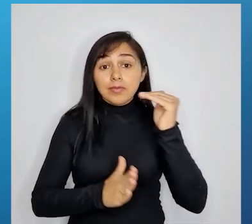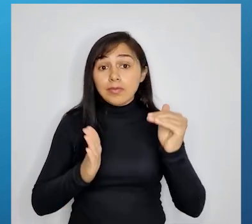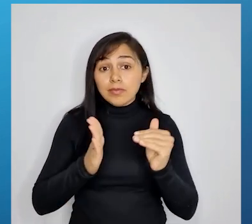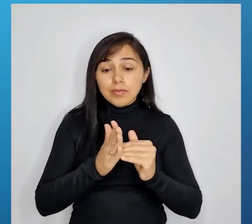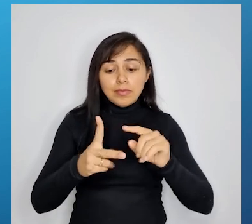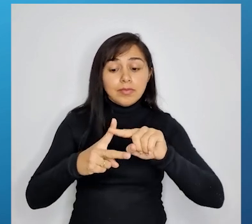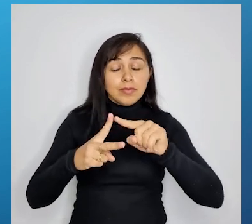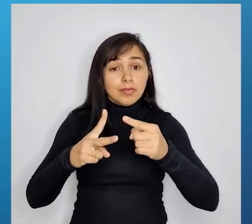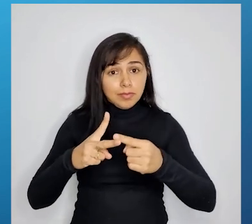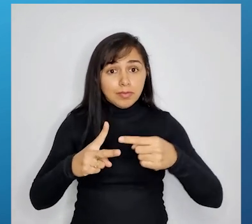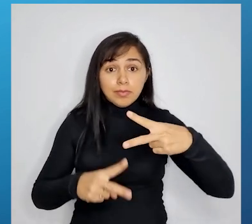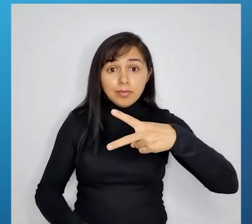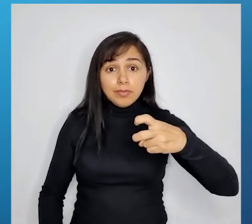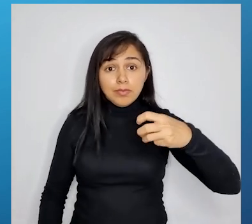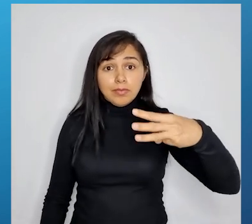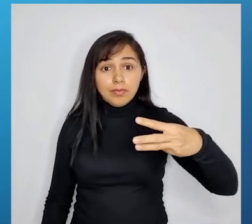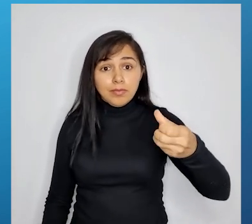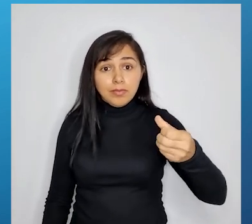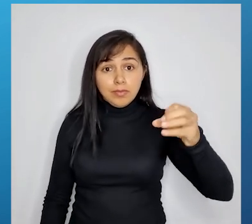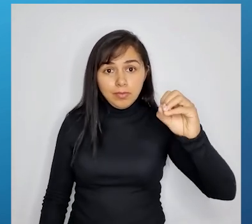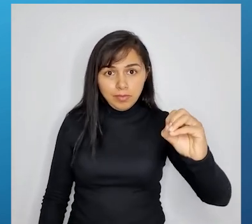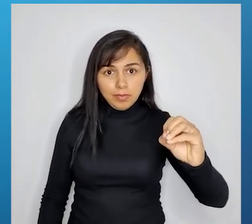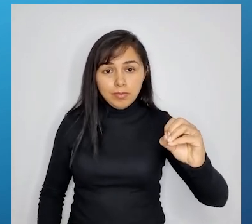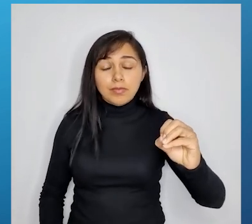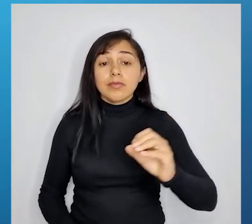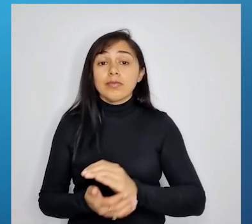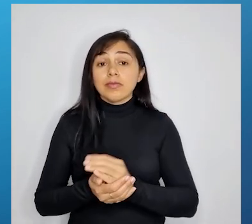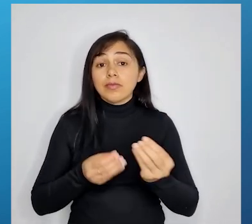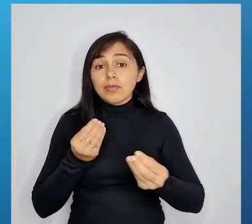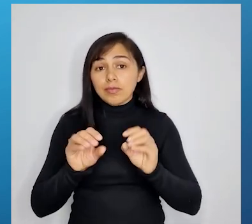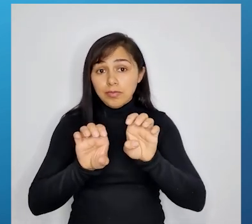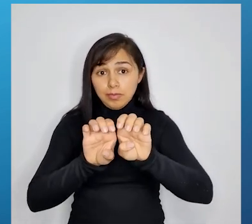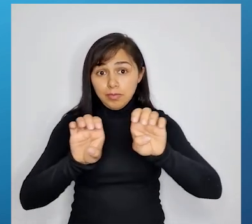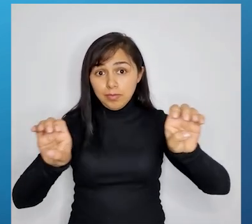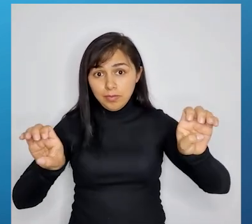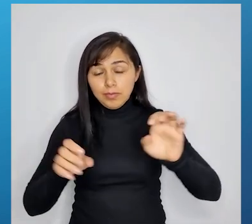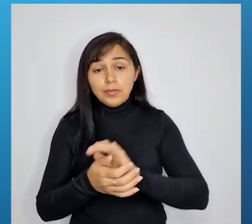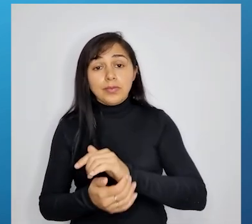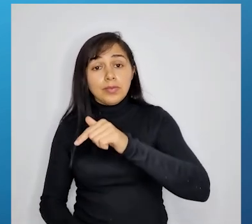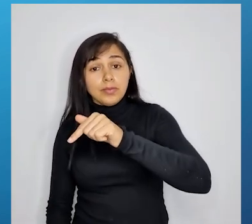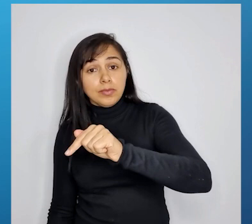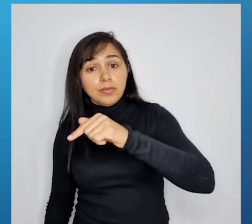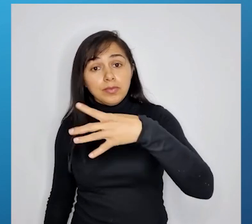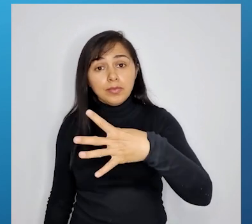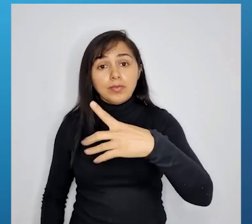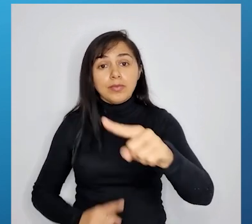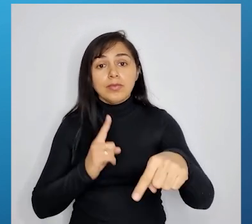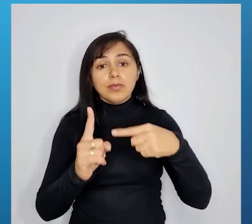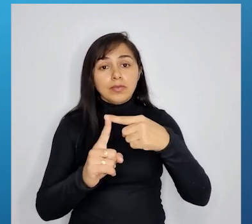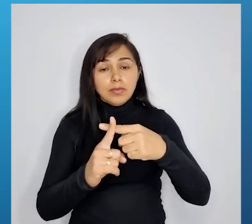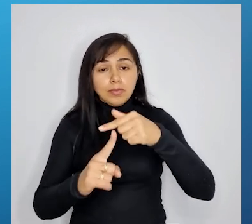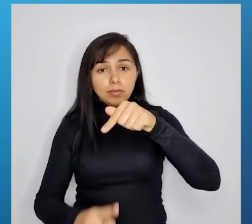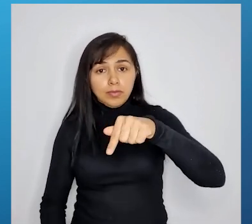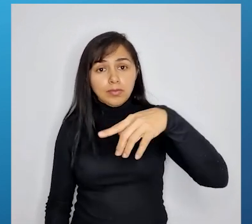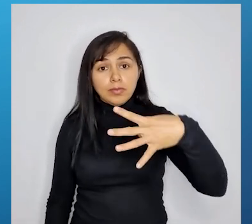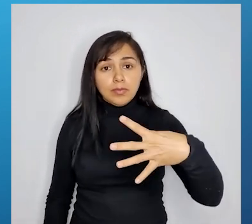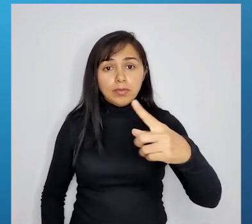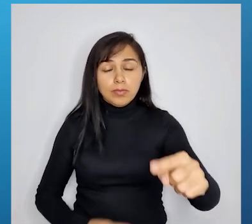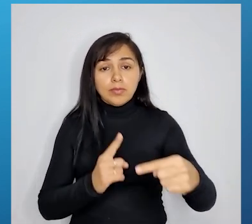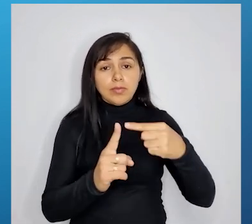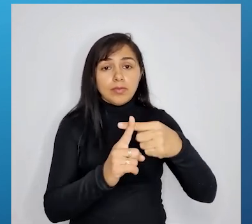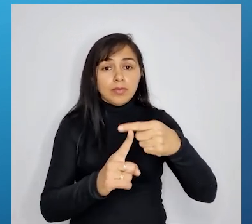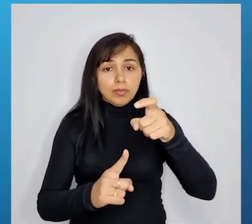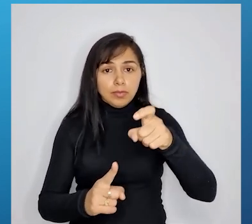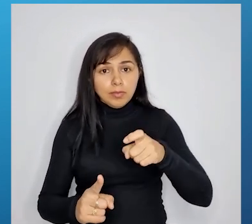ó, 74 mais 74 mais x.